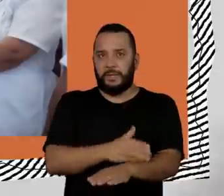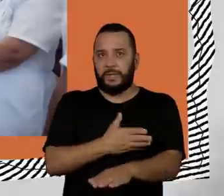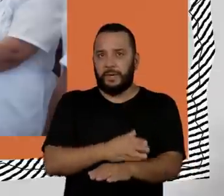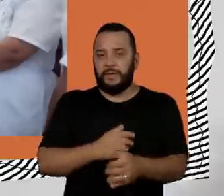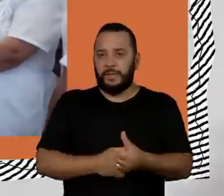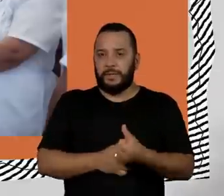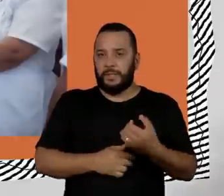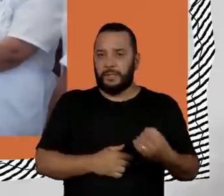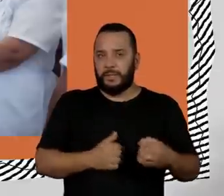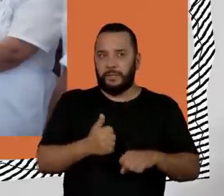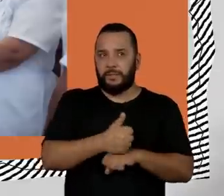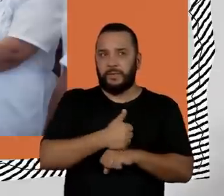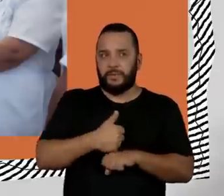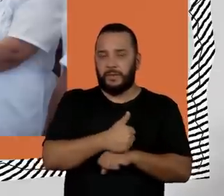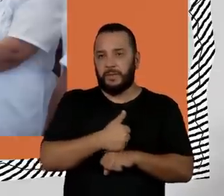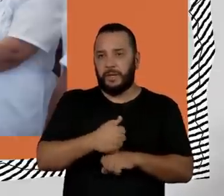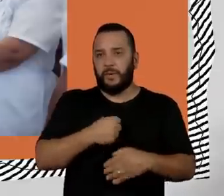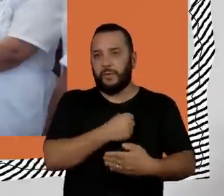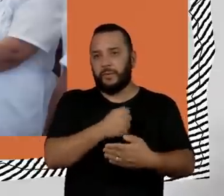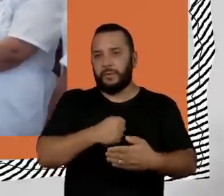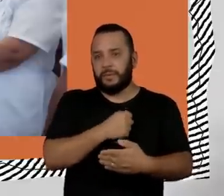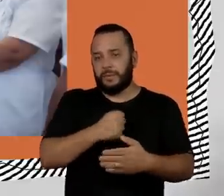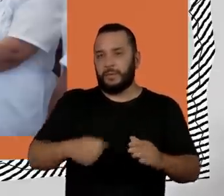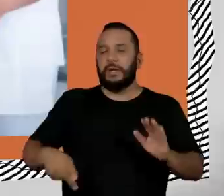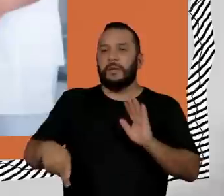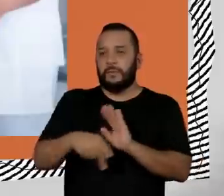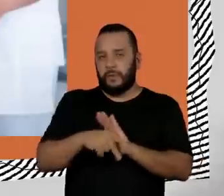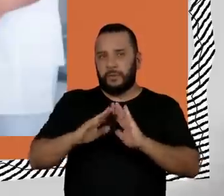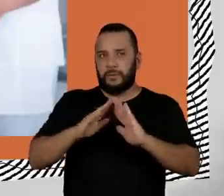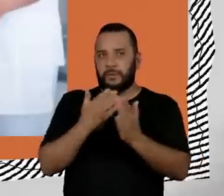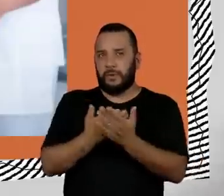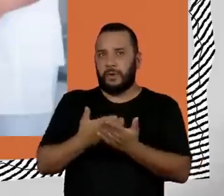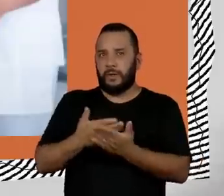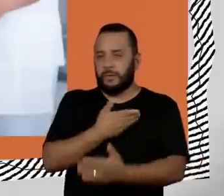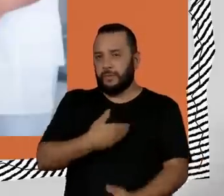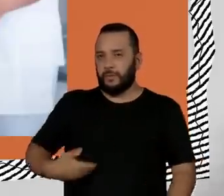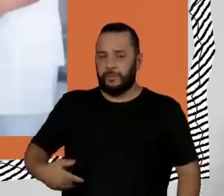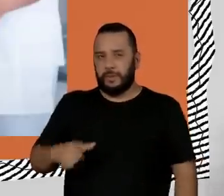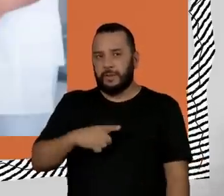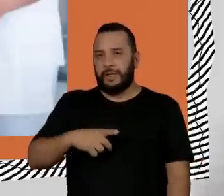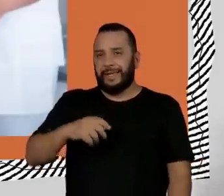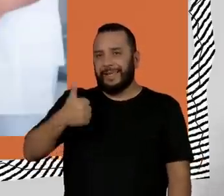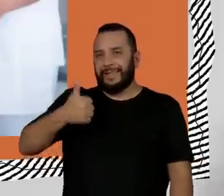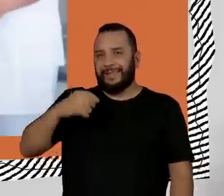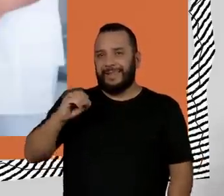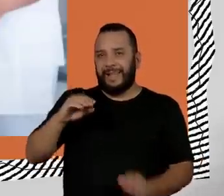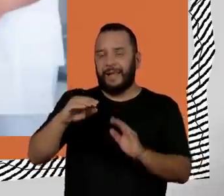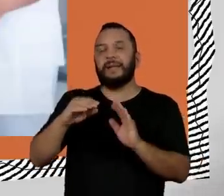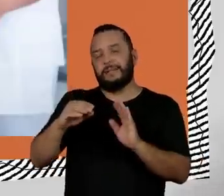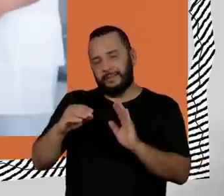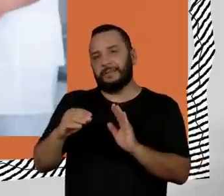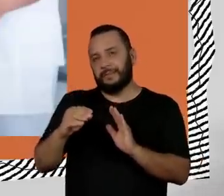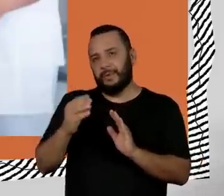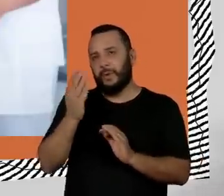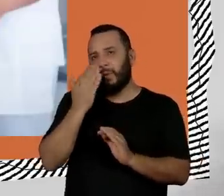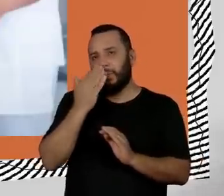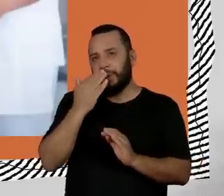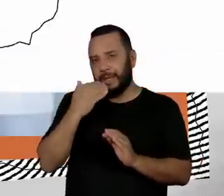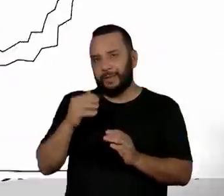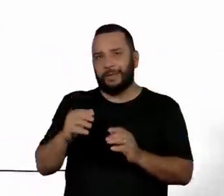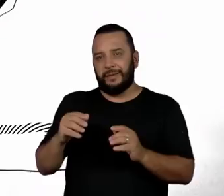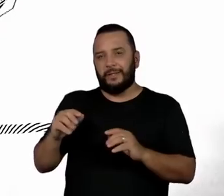cozinheiras da educação das escolas públicas fazendo 10 receitas e a partir daí